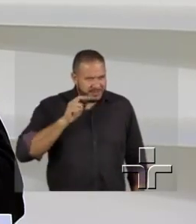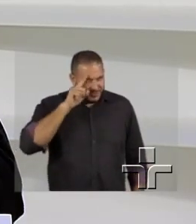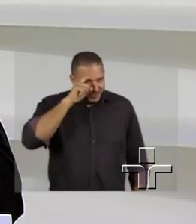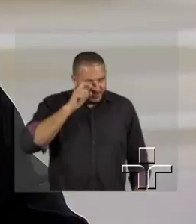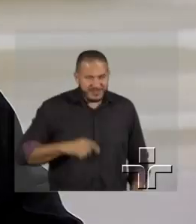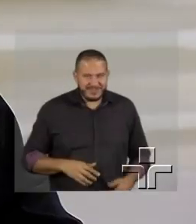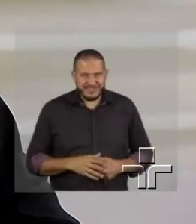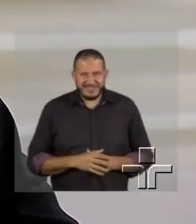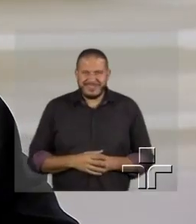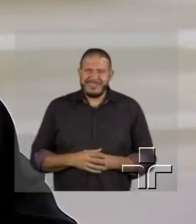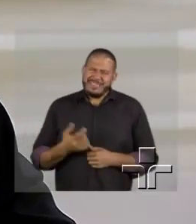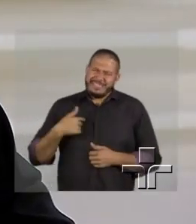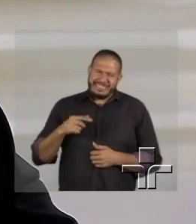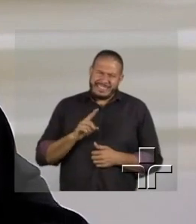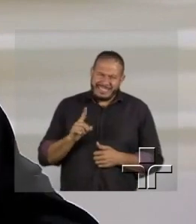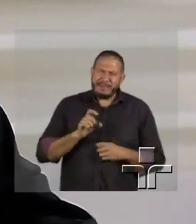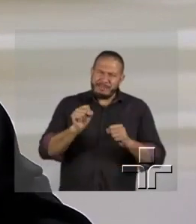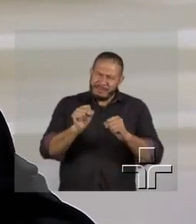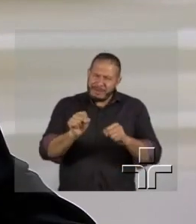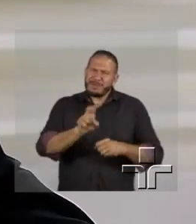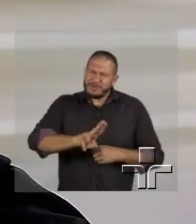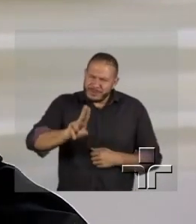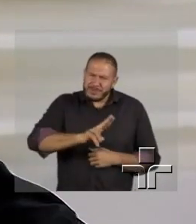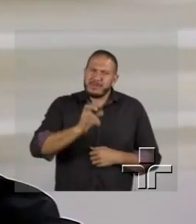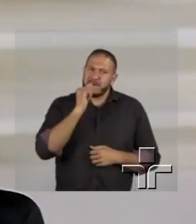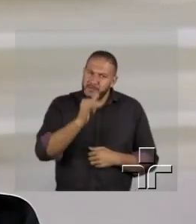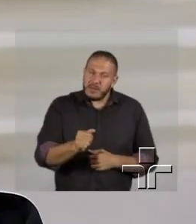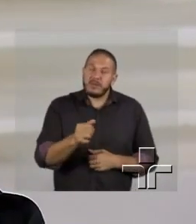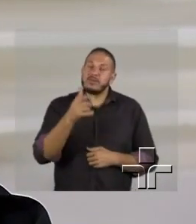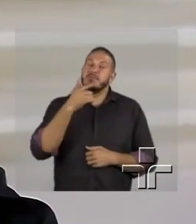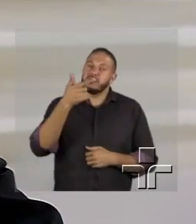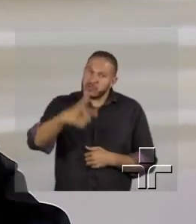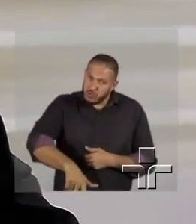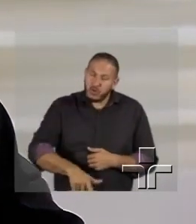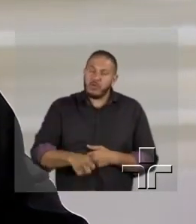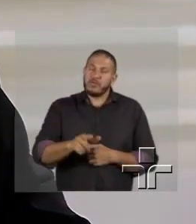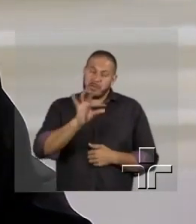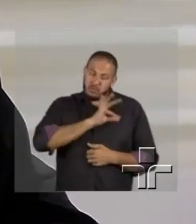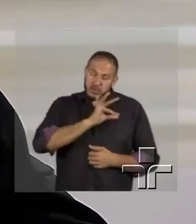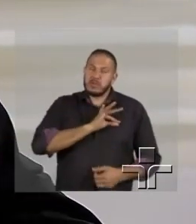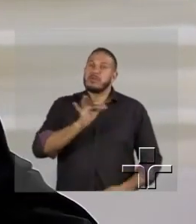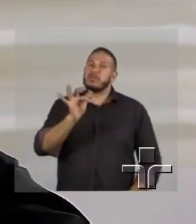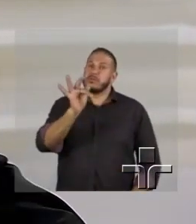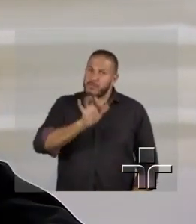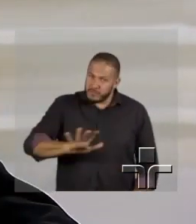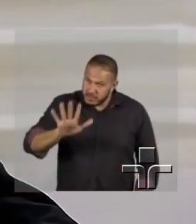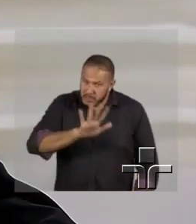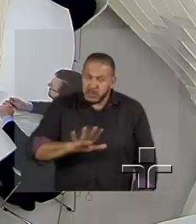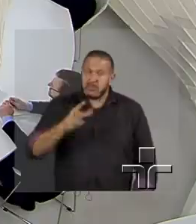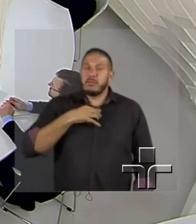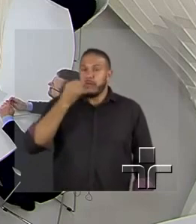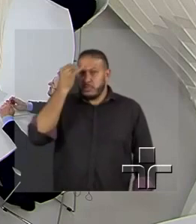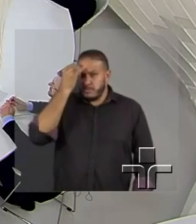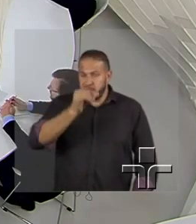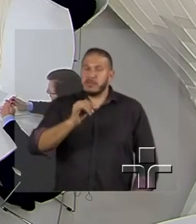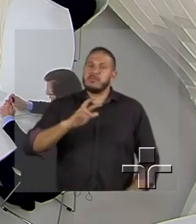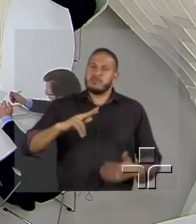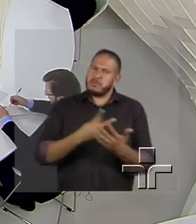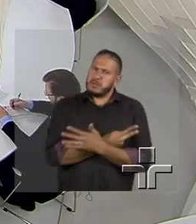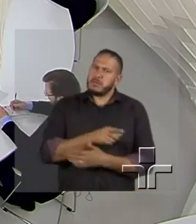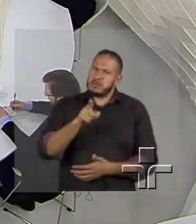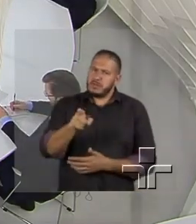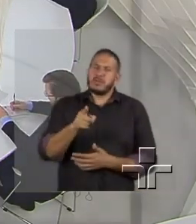página. Então, a população quase toda sabe hoje quem são os ministros, etc. Então, a responsabilidade do STF em fazer esses